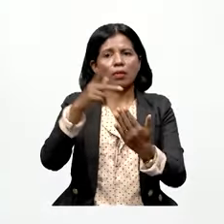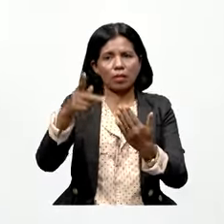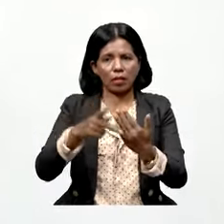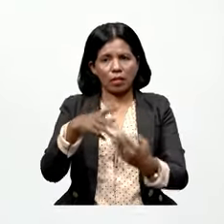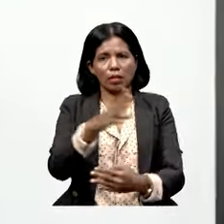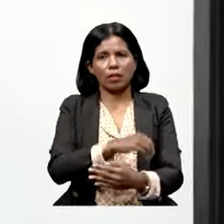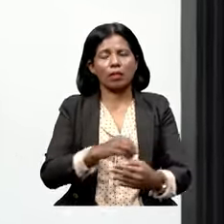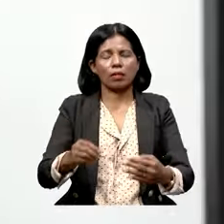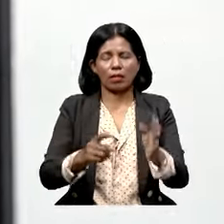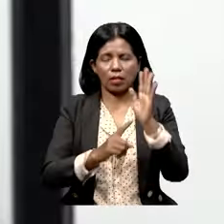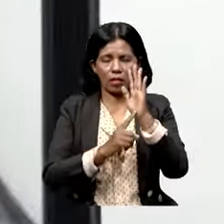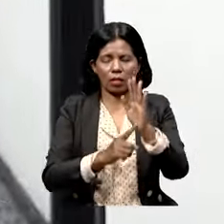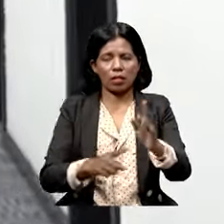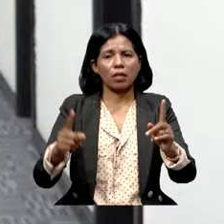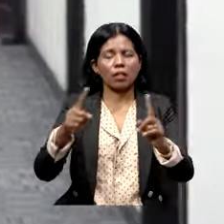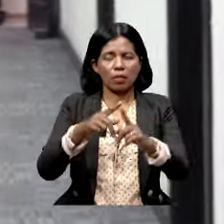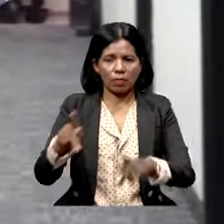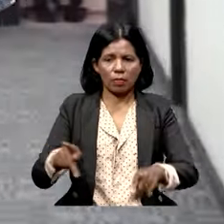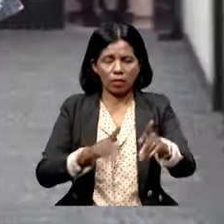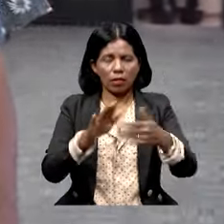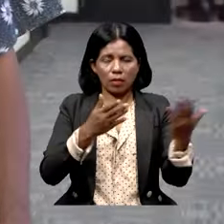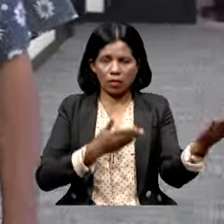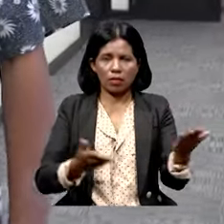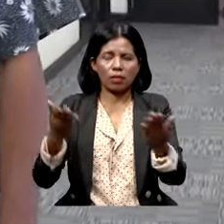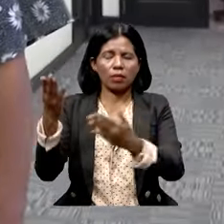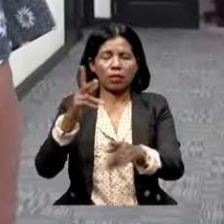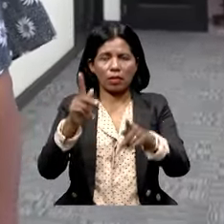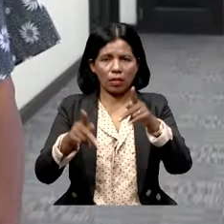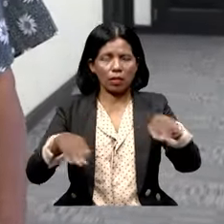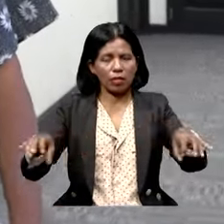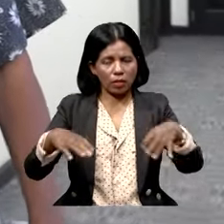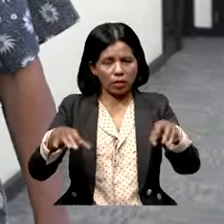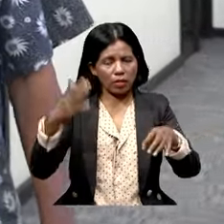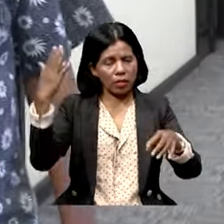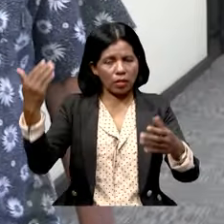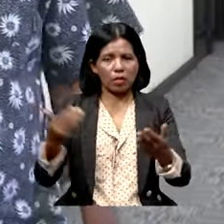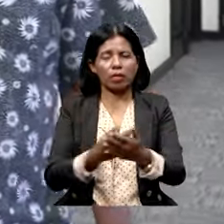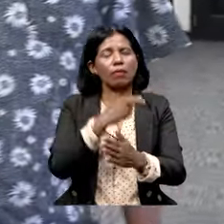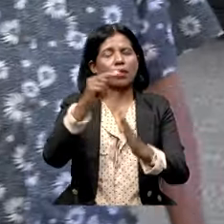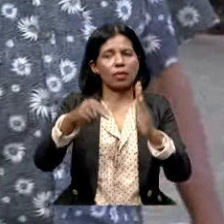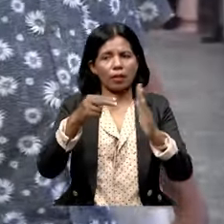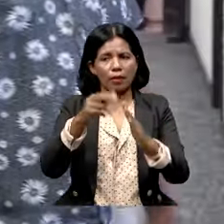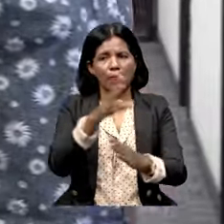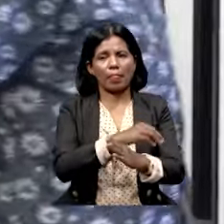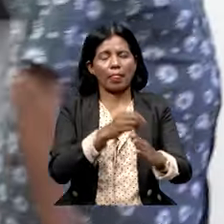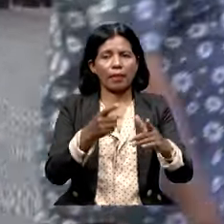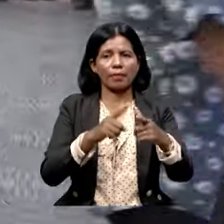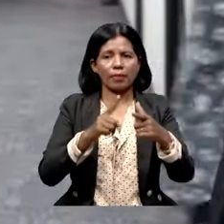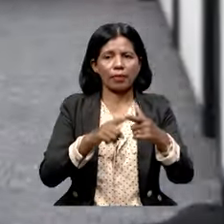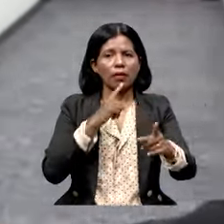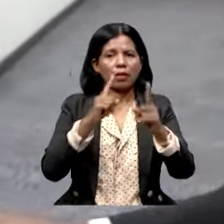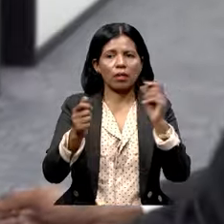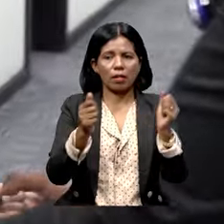mas digitalização setor público no aruca trabalhador sira ba serviço e a Nova Zelândia a foi insurmuto diplomata né explica